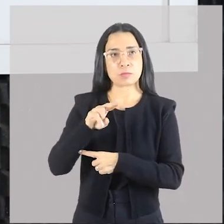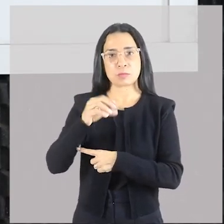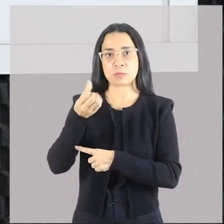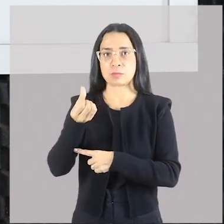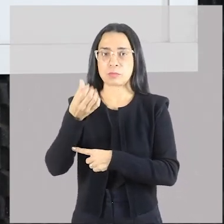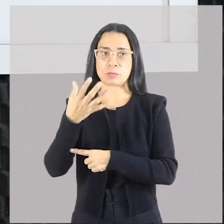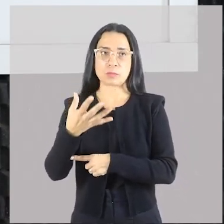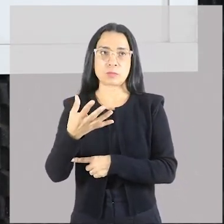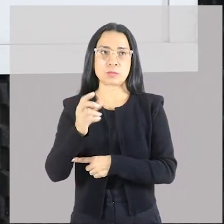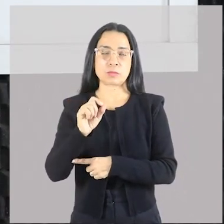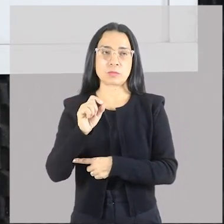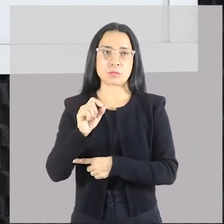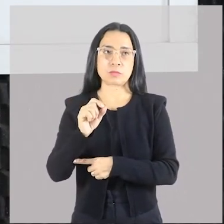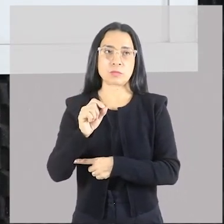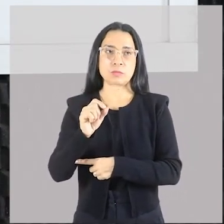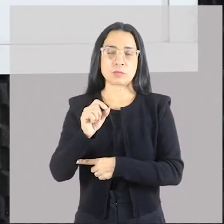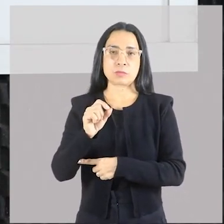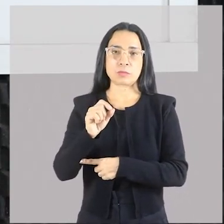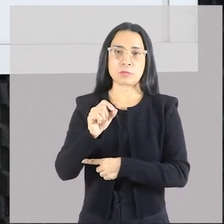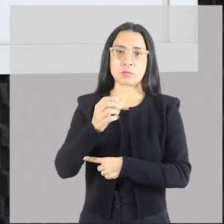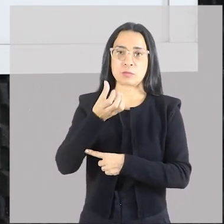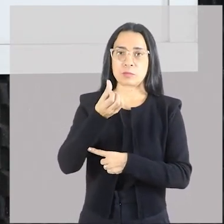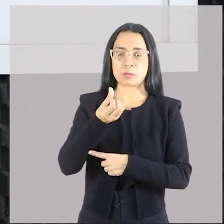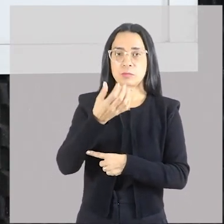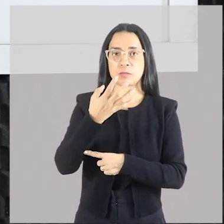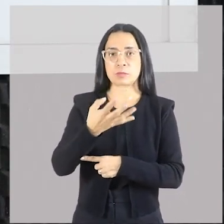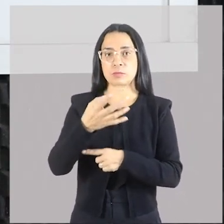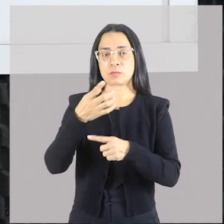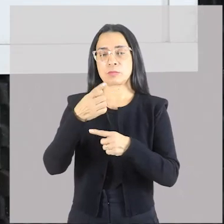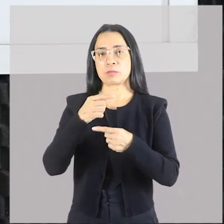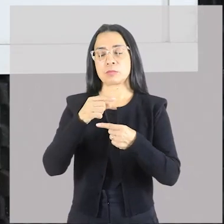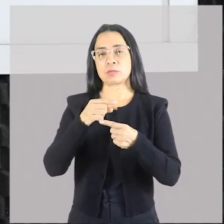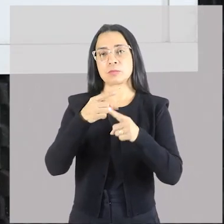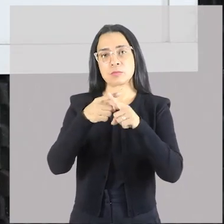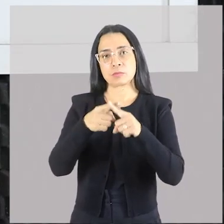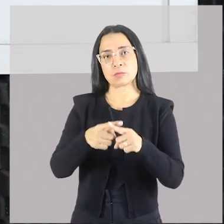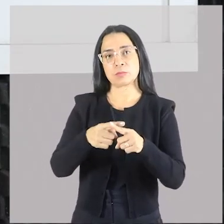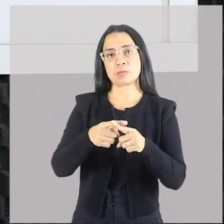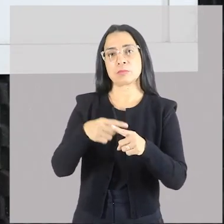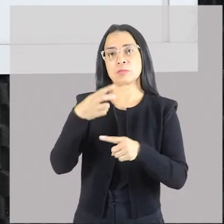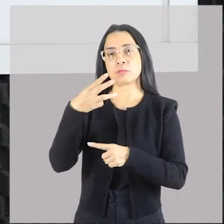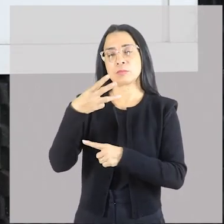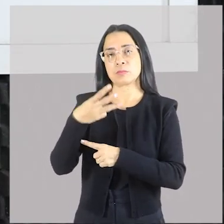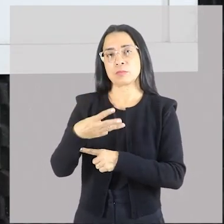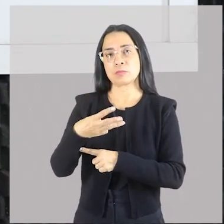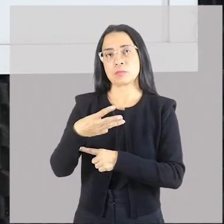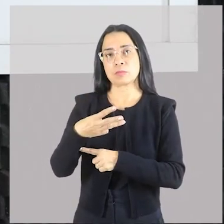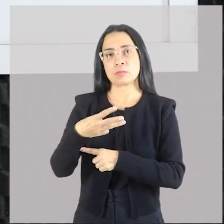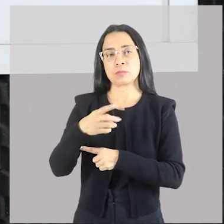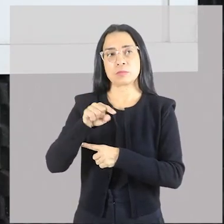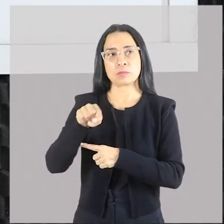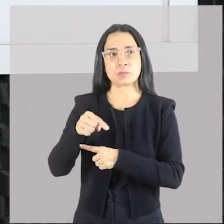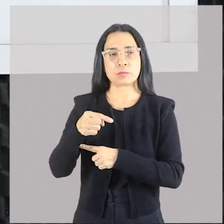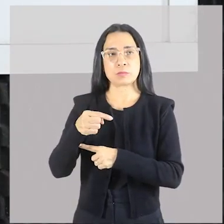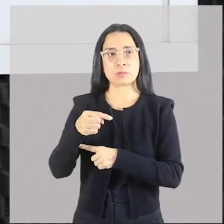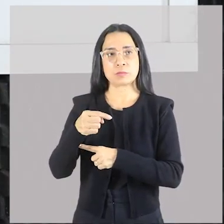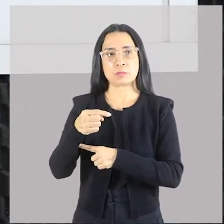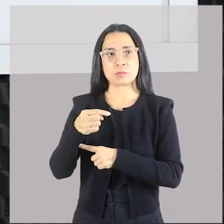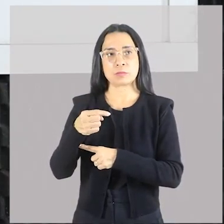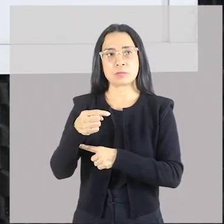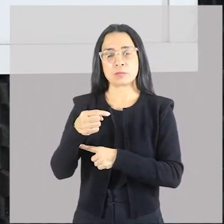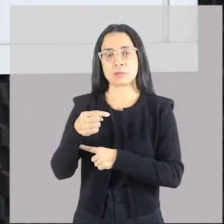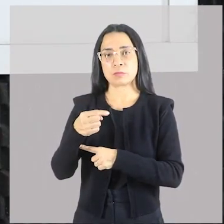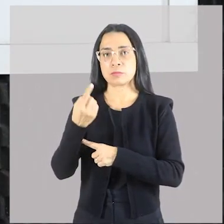isso? 64 multiplicado por 3,14, você vai ter aqui